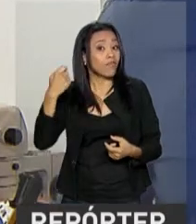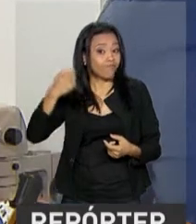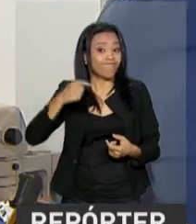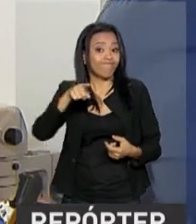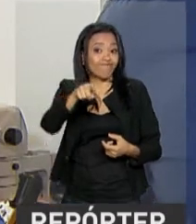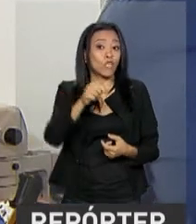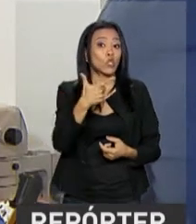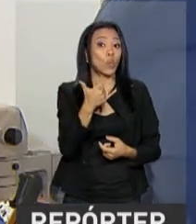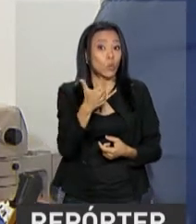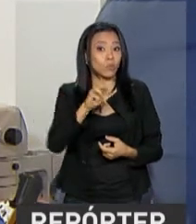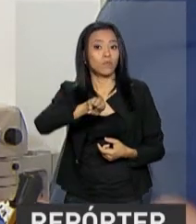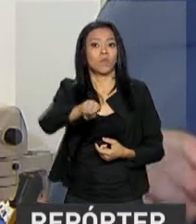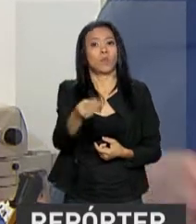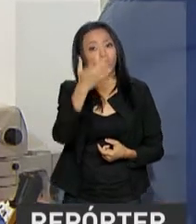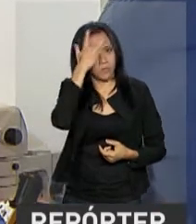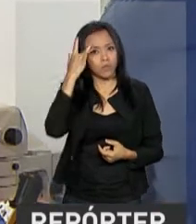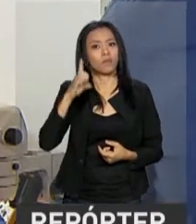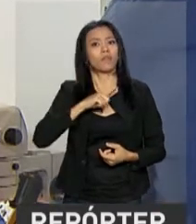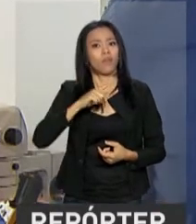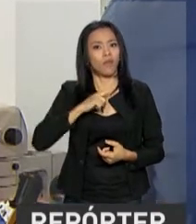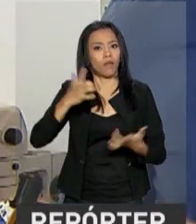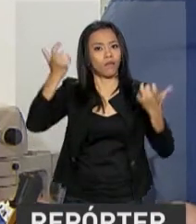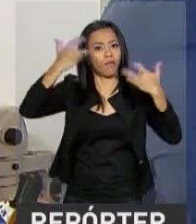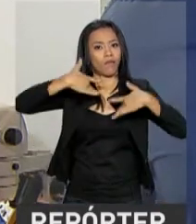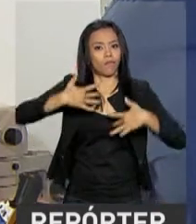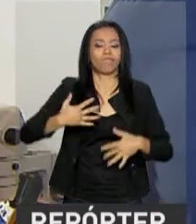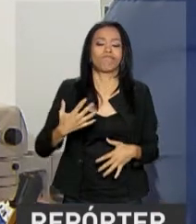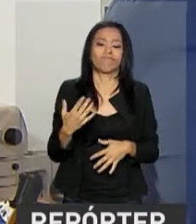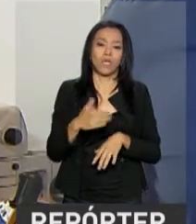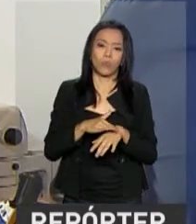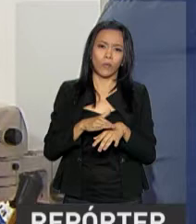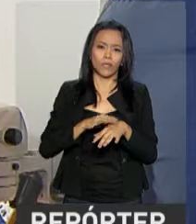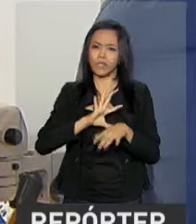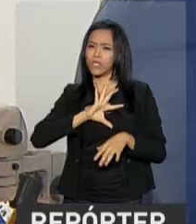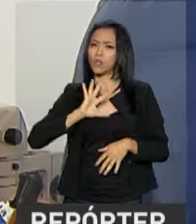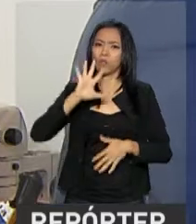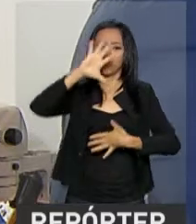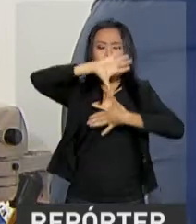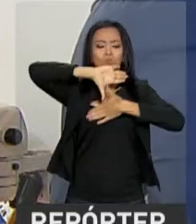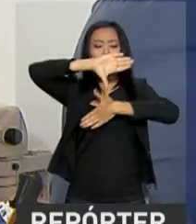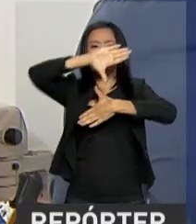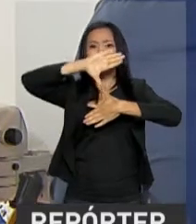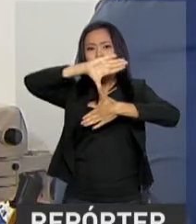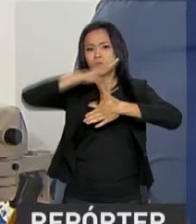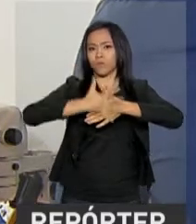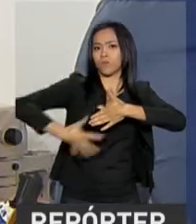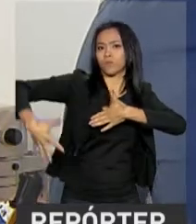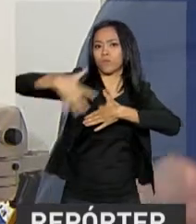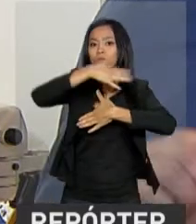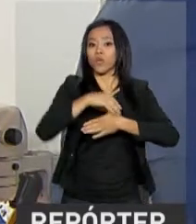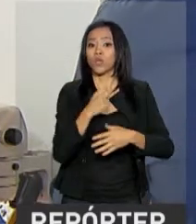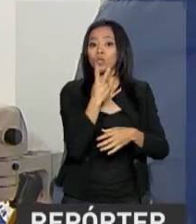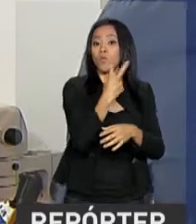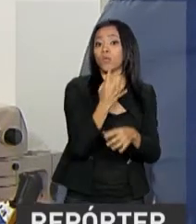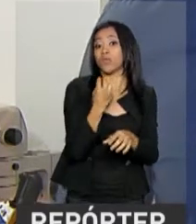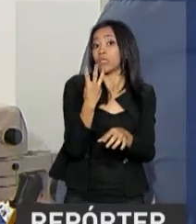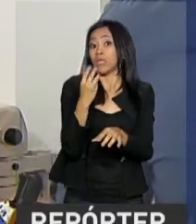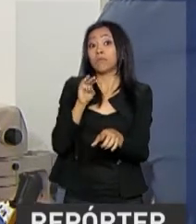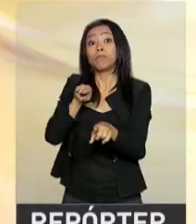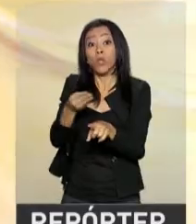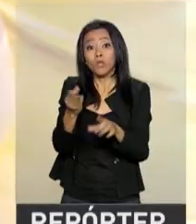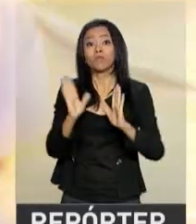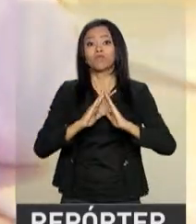de portadores da doença crônica em todo o continente americano entre dois e três milhões estão no brasil